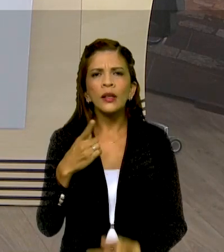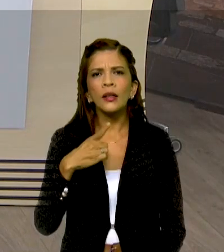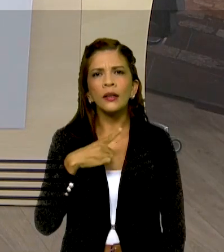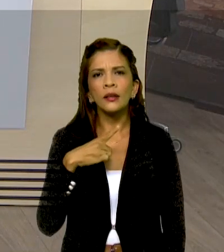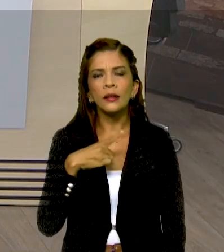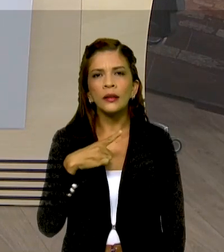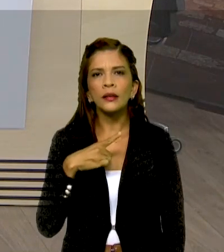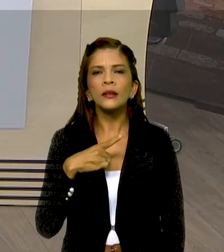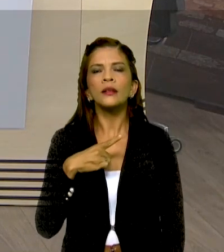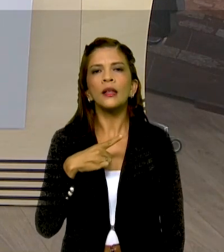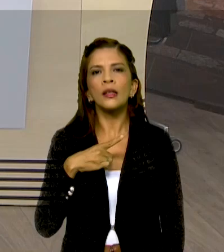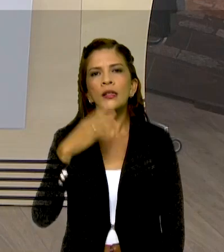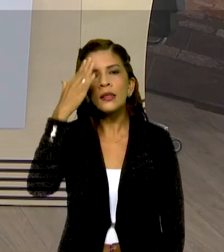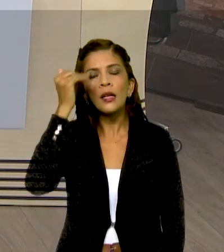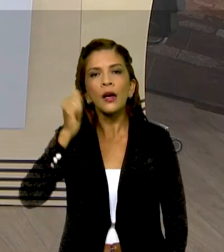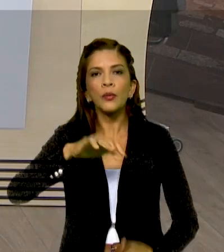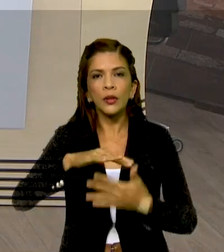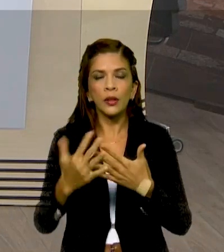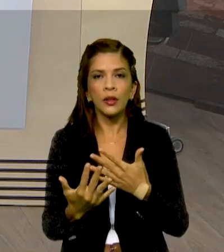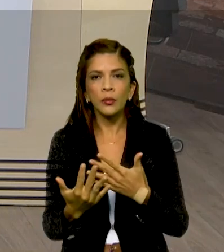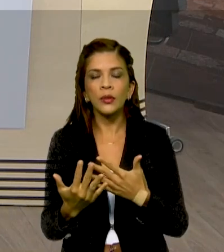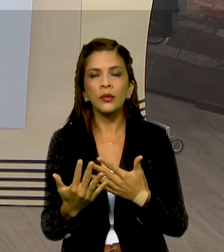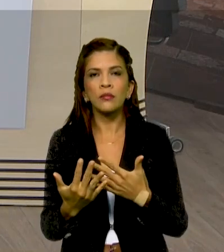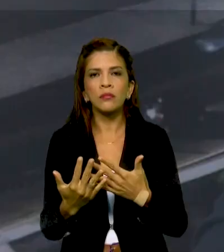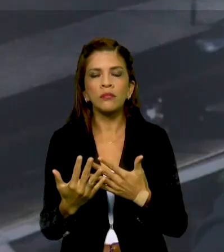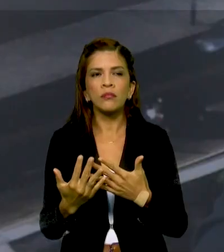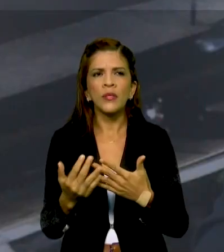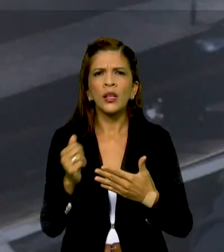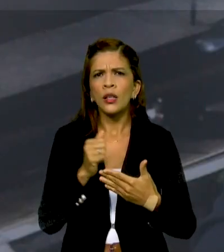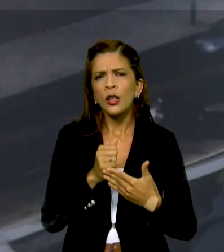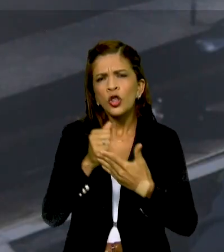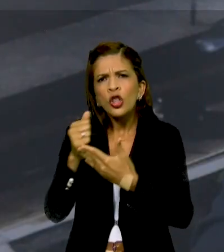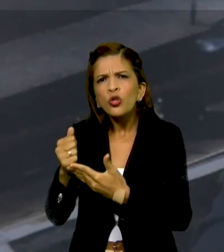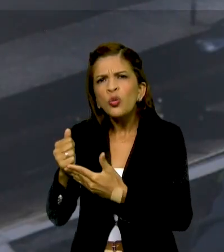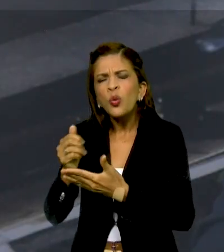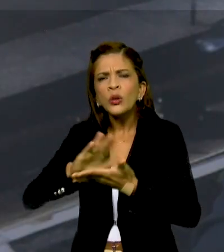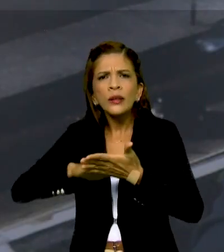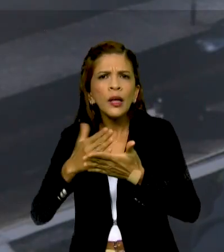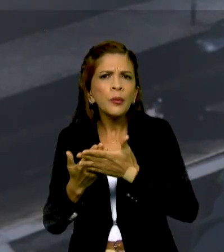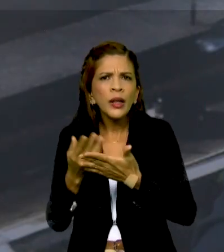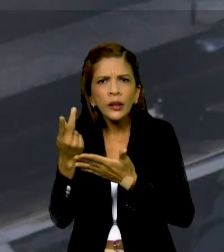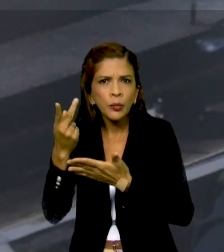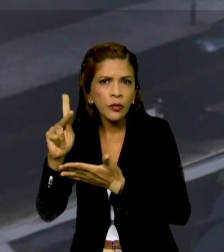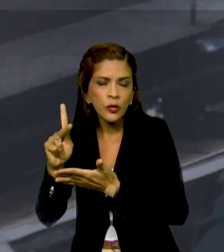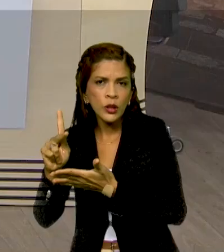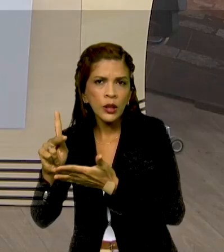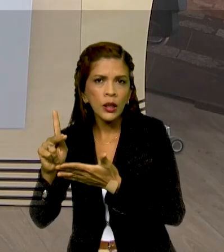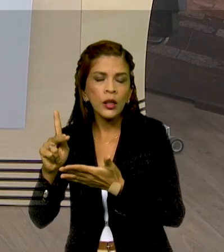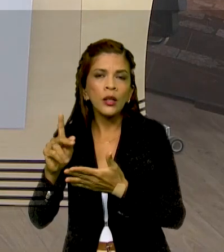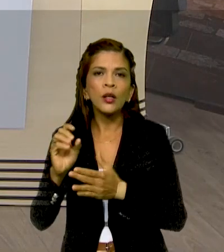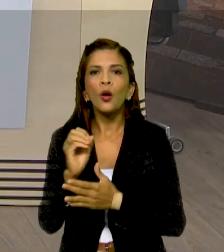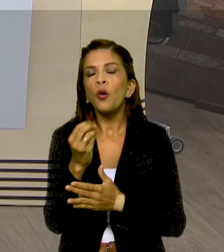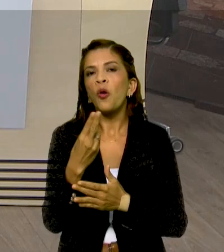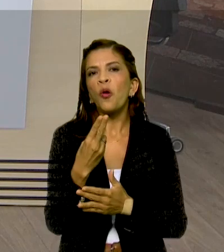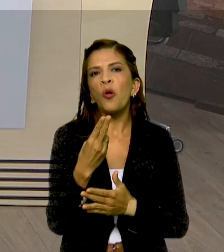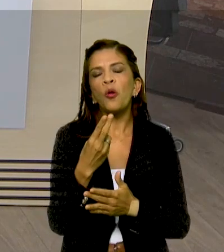o conhecimento de Libras, ajuda nessa compreensão, principalmente em relação àquelas